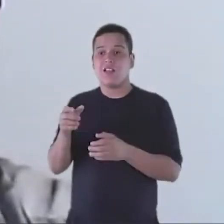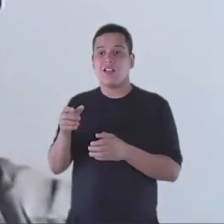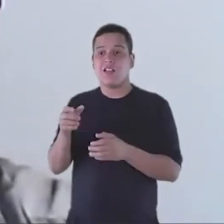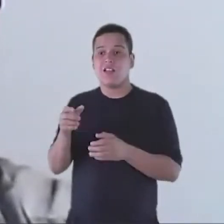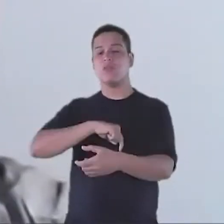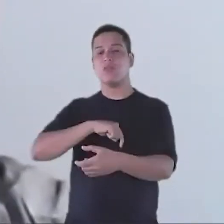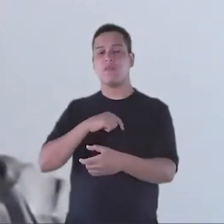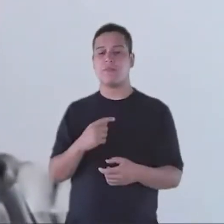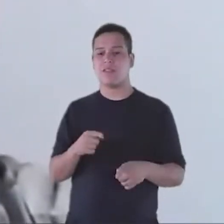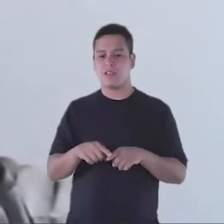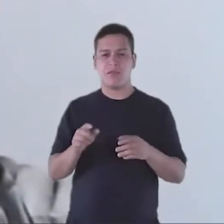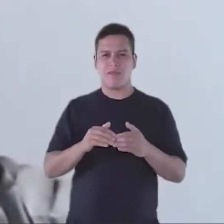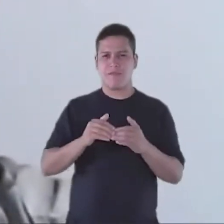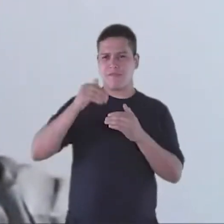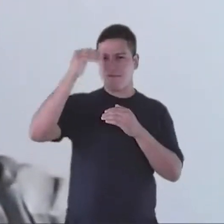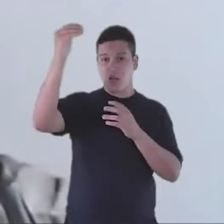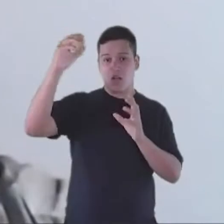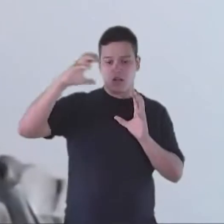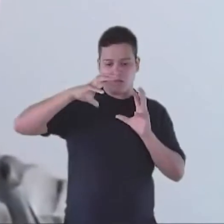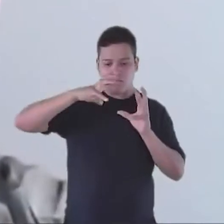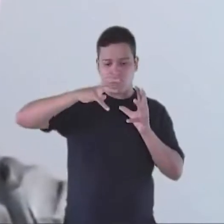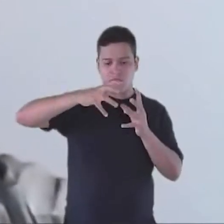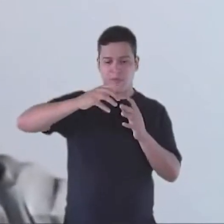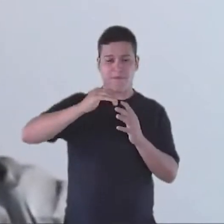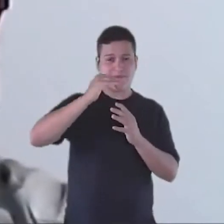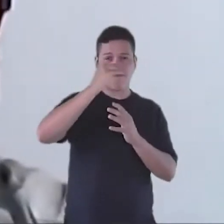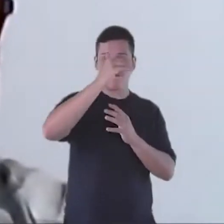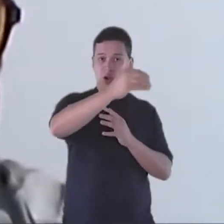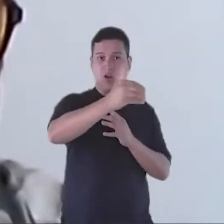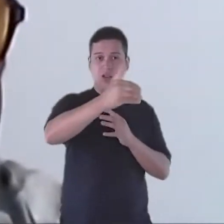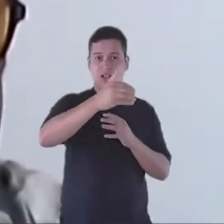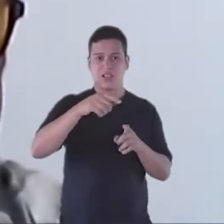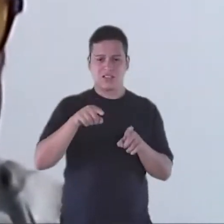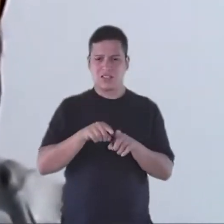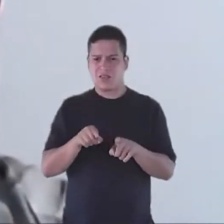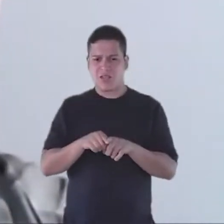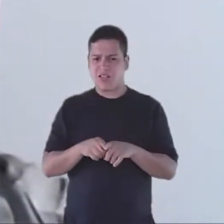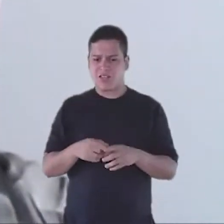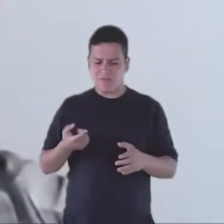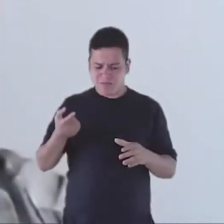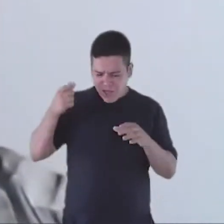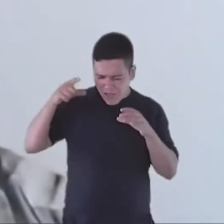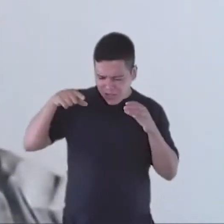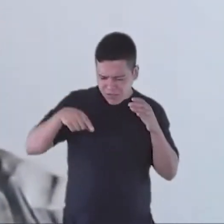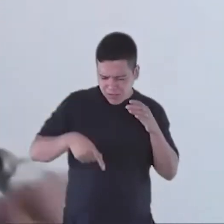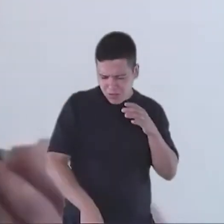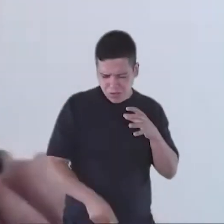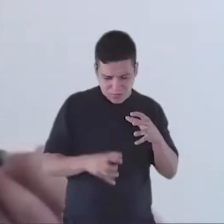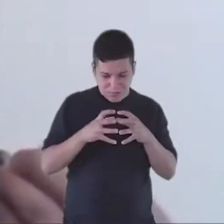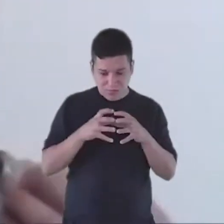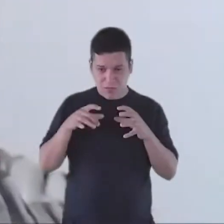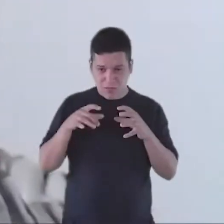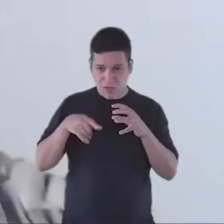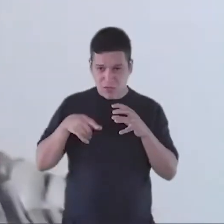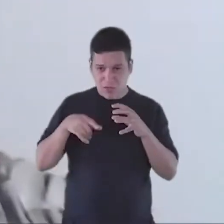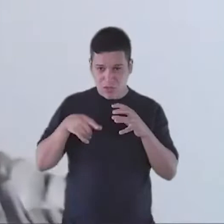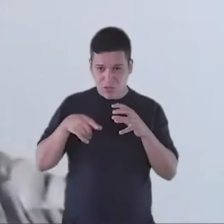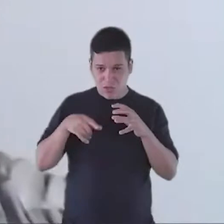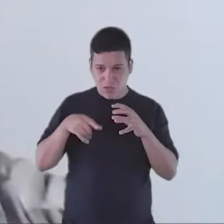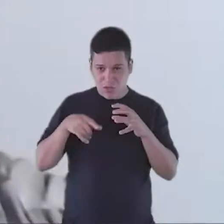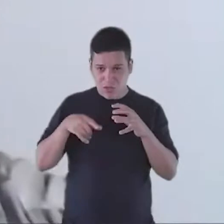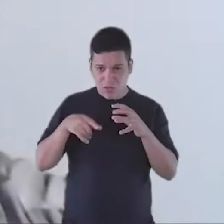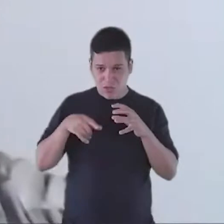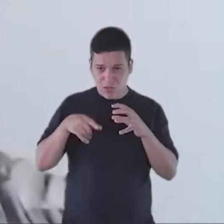Nem nas galáxias, nem nas entranhas, nenhum lugar para ficar de